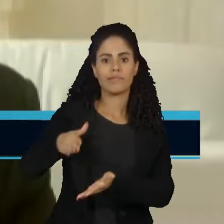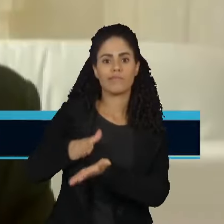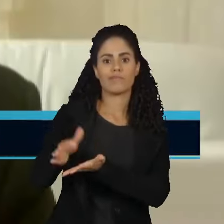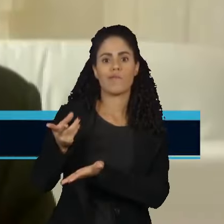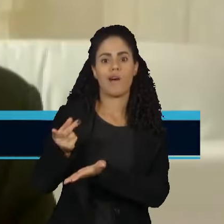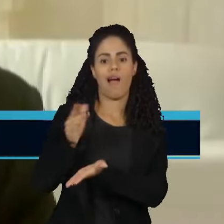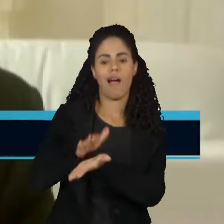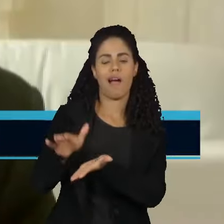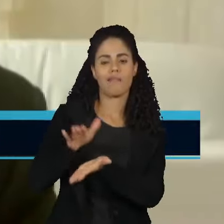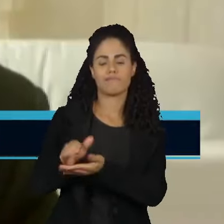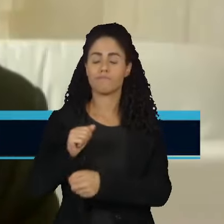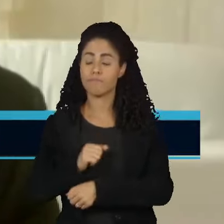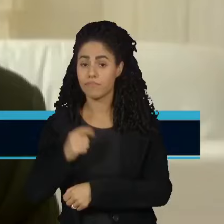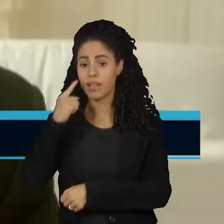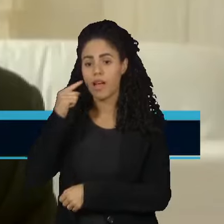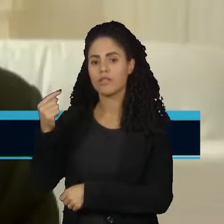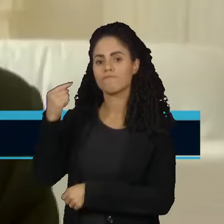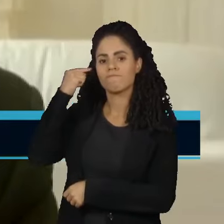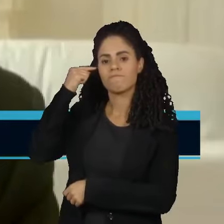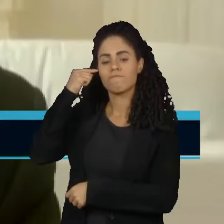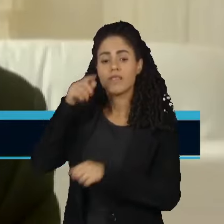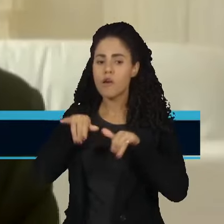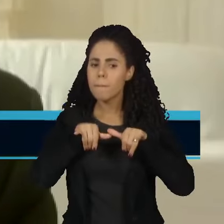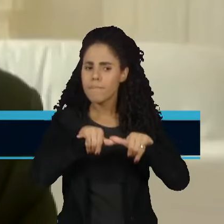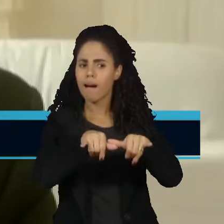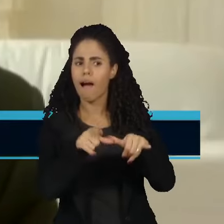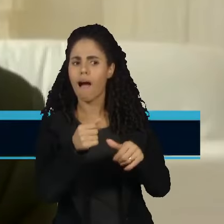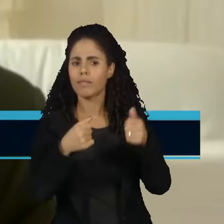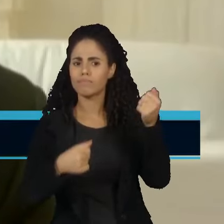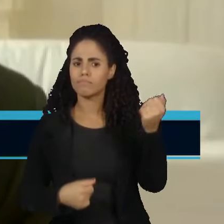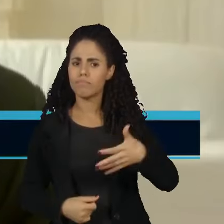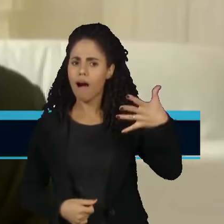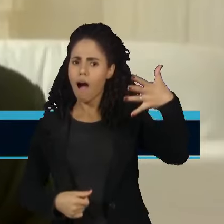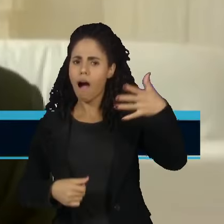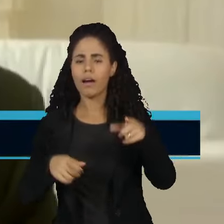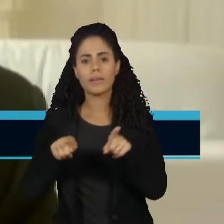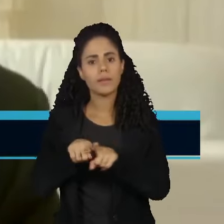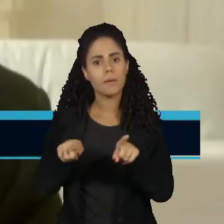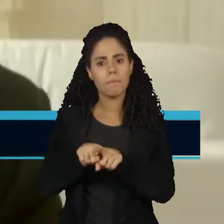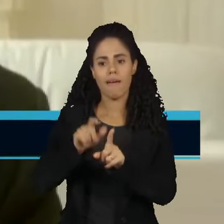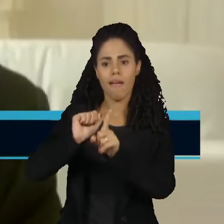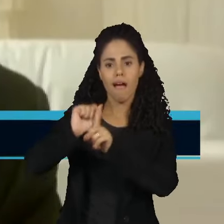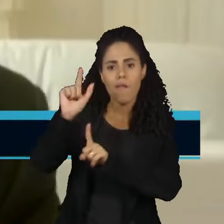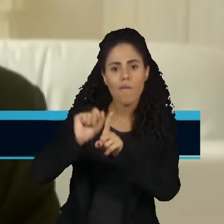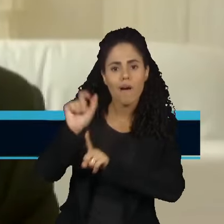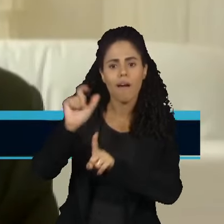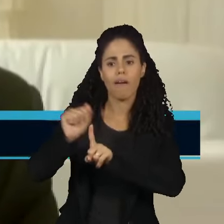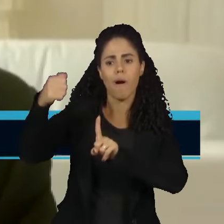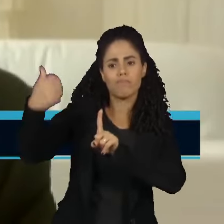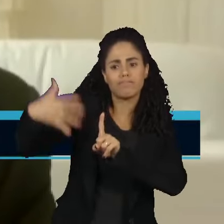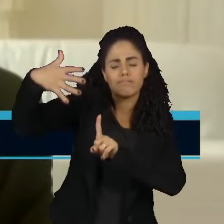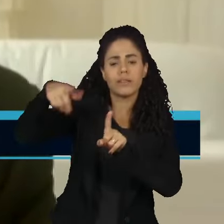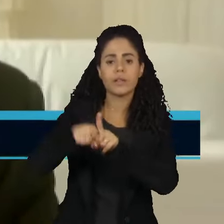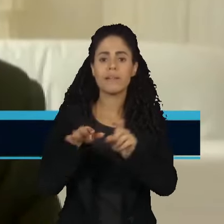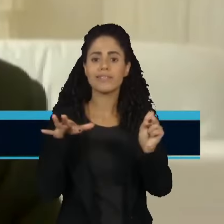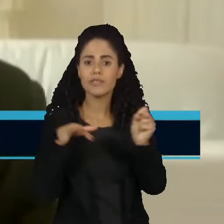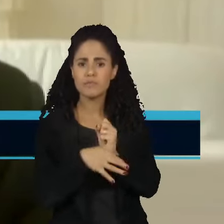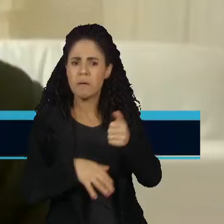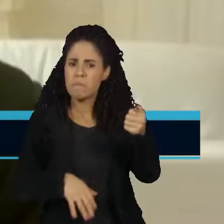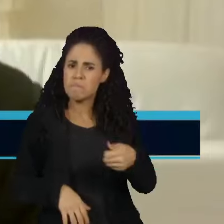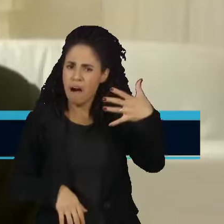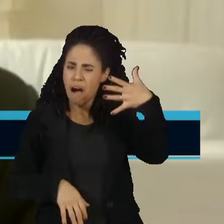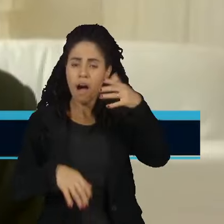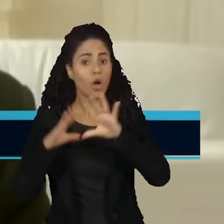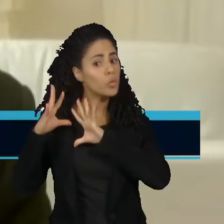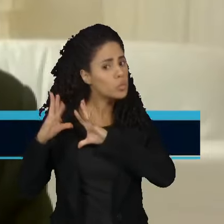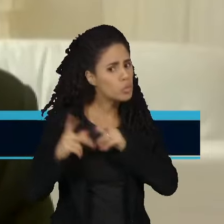que vive nos Estados Unidos sabe que ir para o supermercado está tudo caro, preço de aluguel, de seguro está caro, e quando